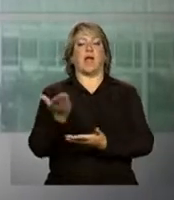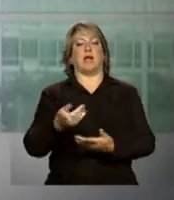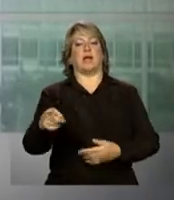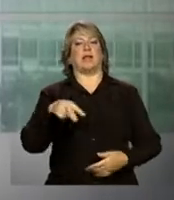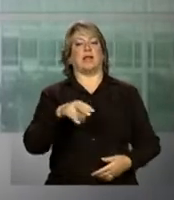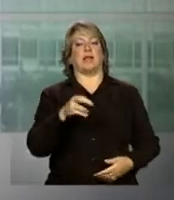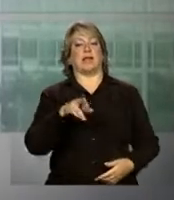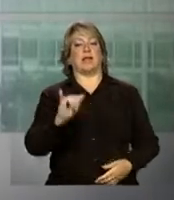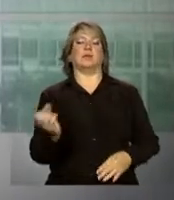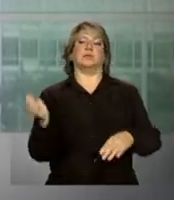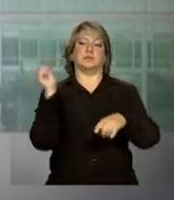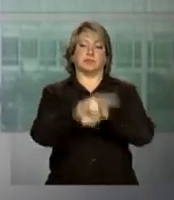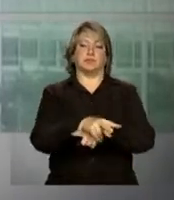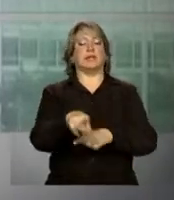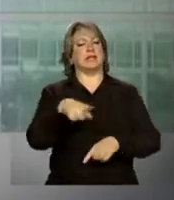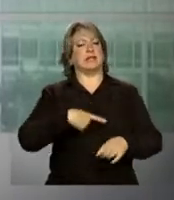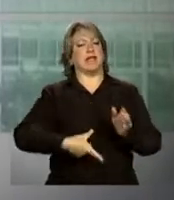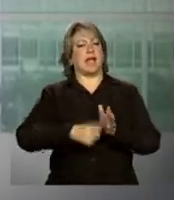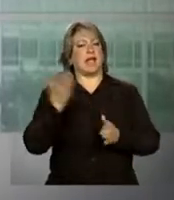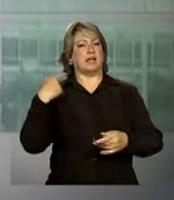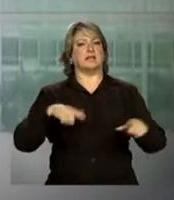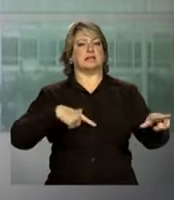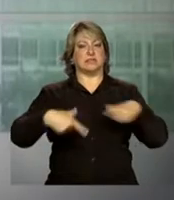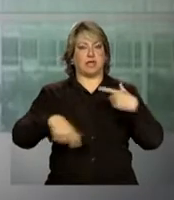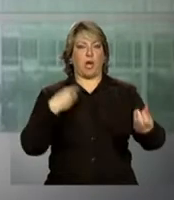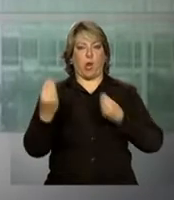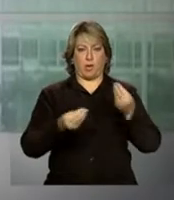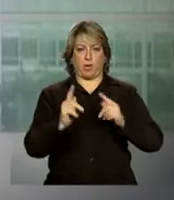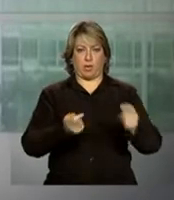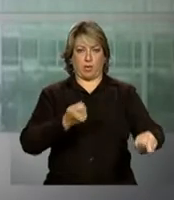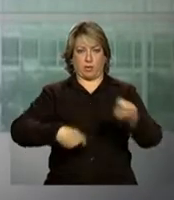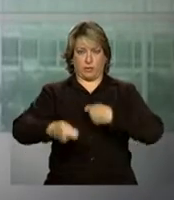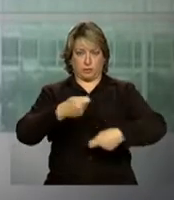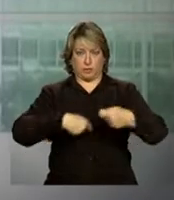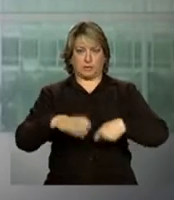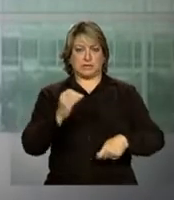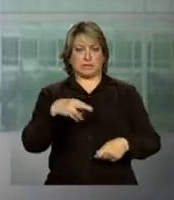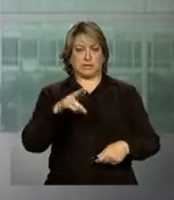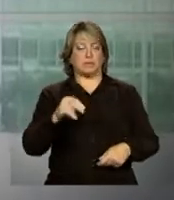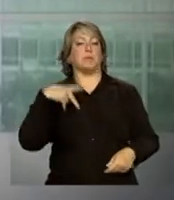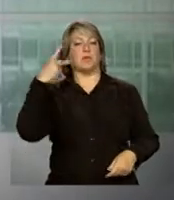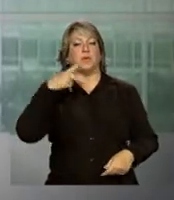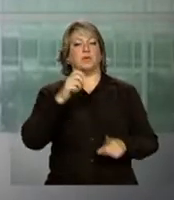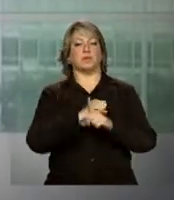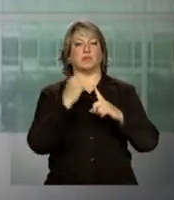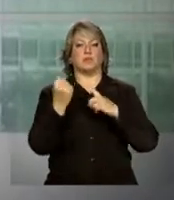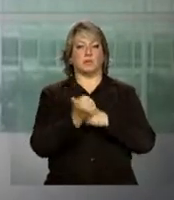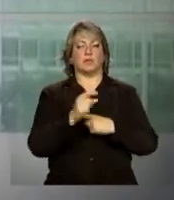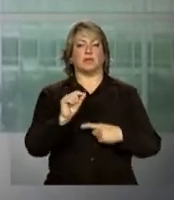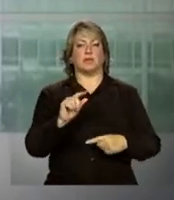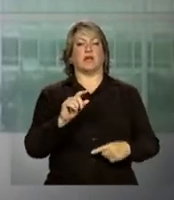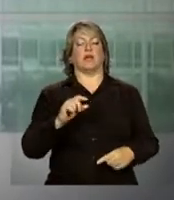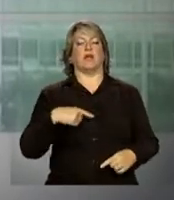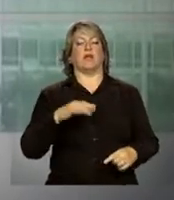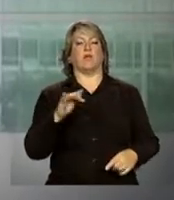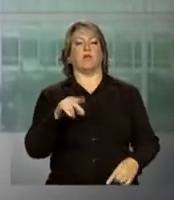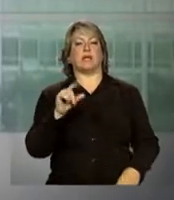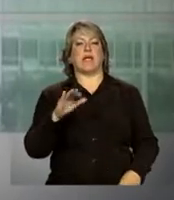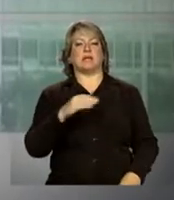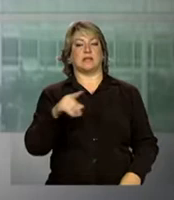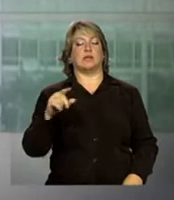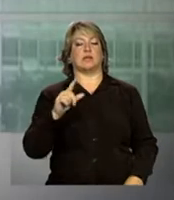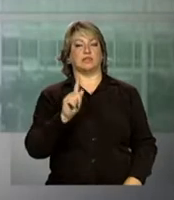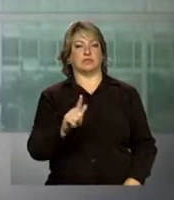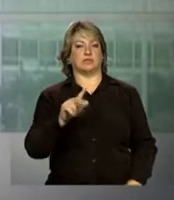Neri vinha atuando como economista-chefe do Centro de Políticas Sociais da Fundação Getúlio Vargas e antes já